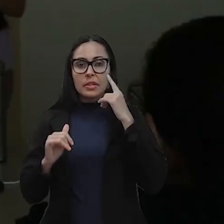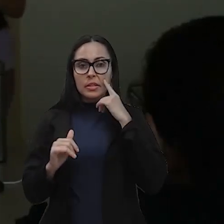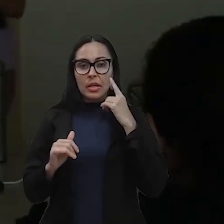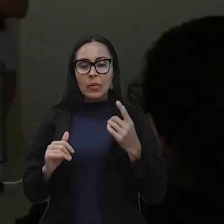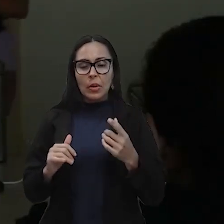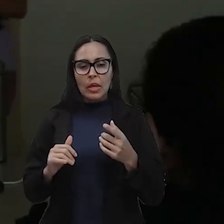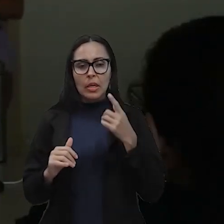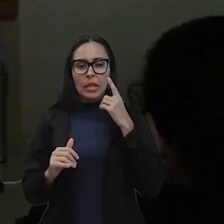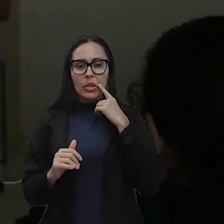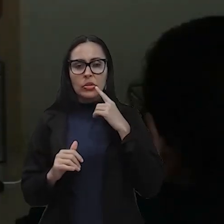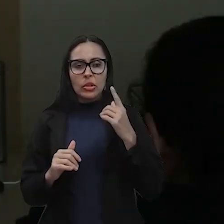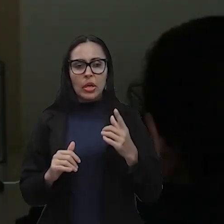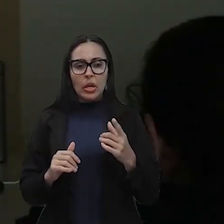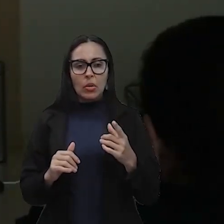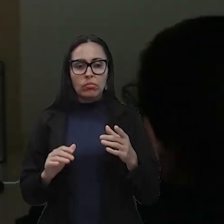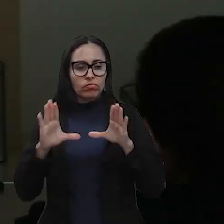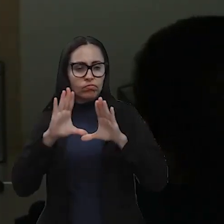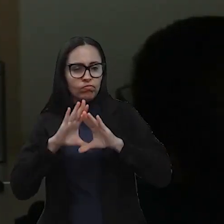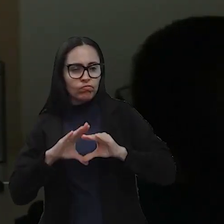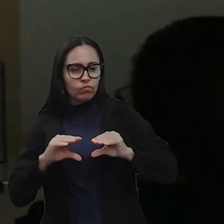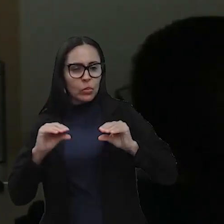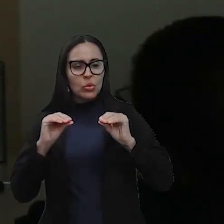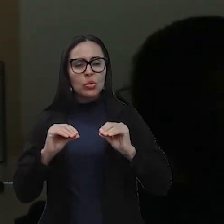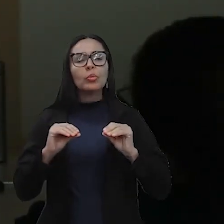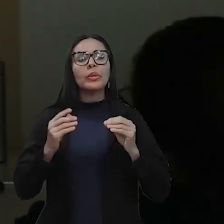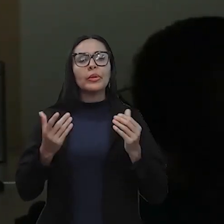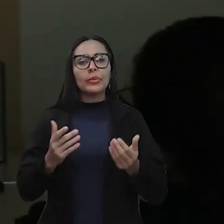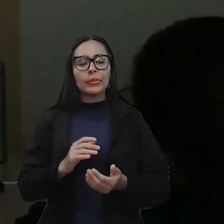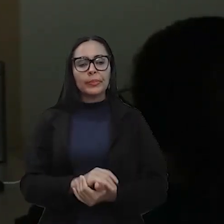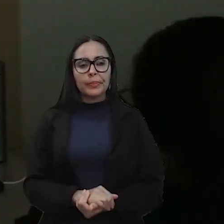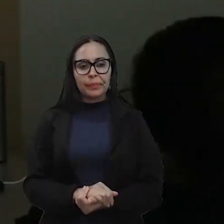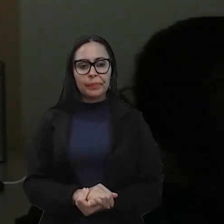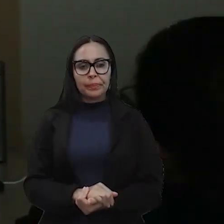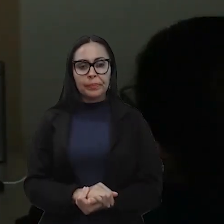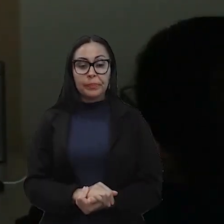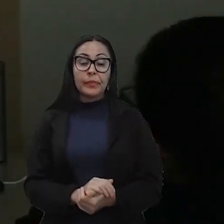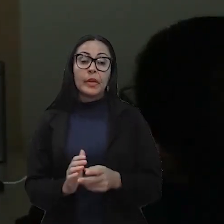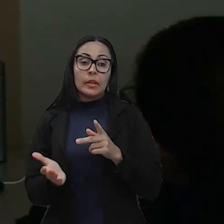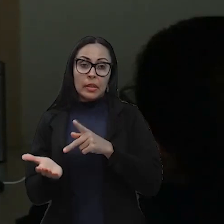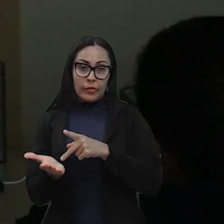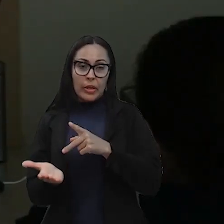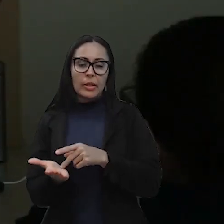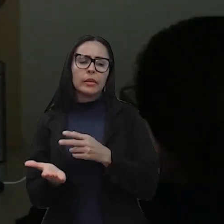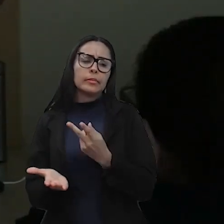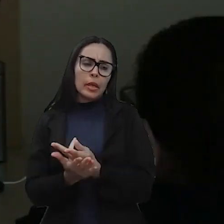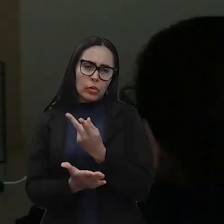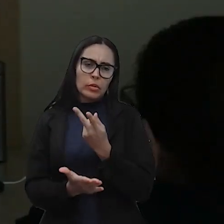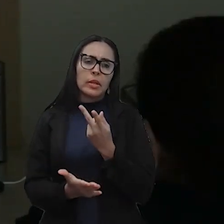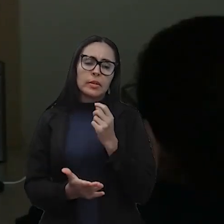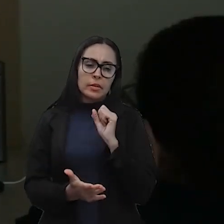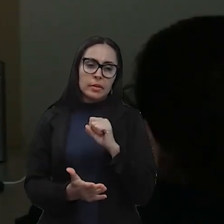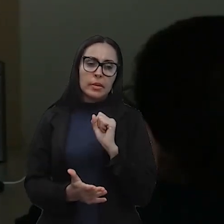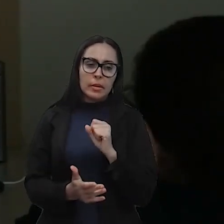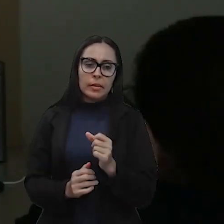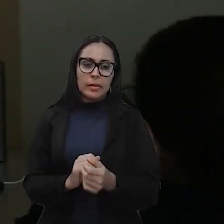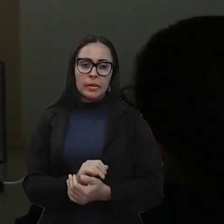ficando vazio, sem os passarinhos. Na verdade, acontece. É a